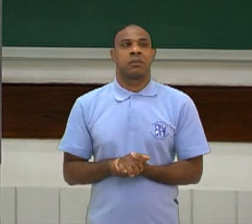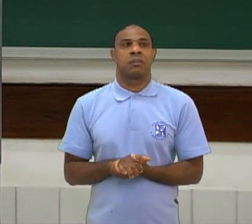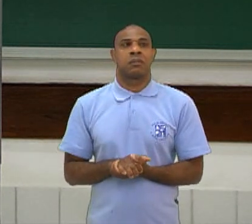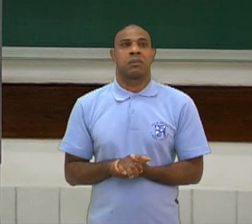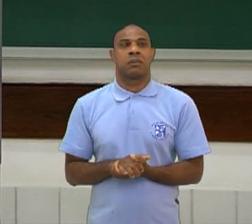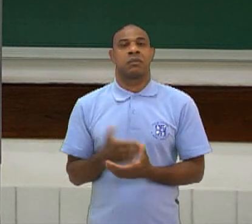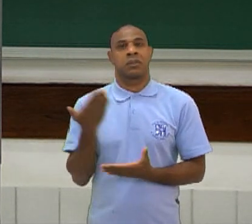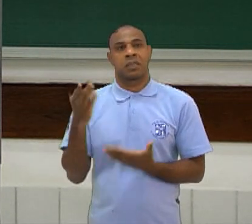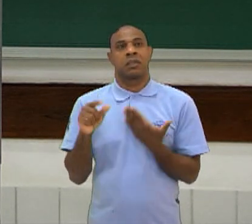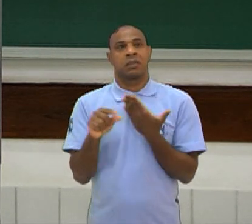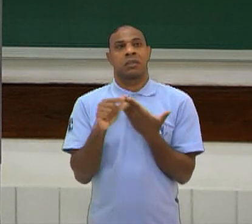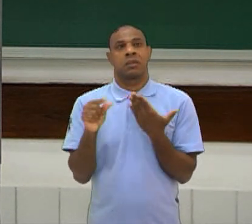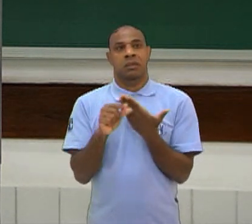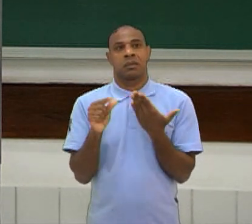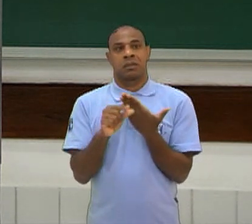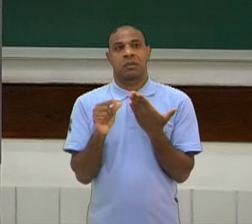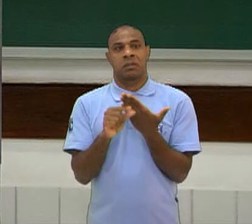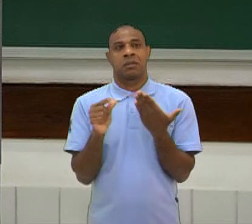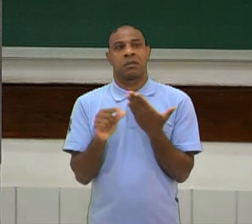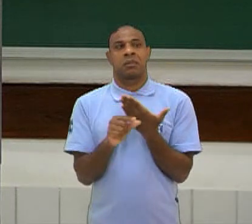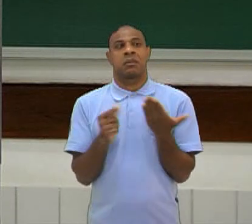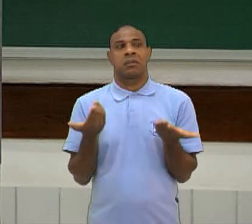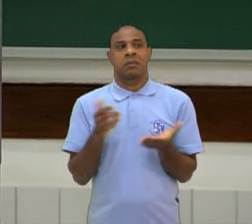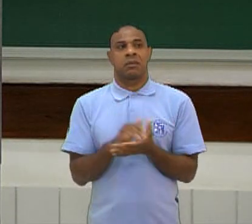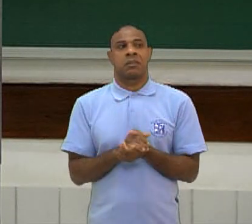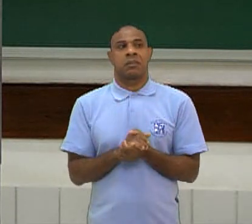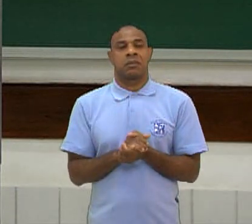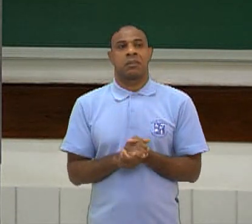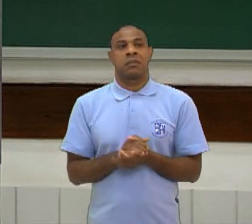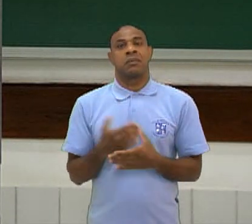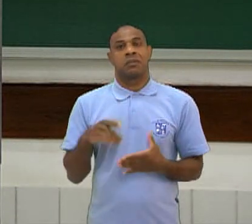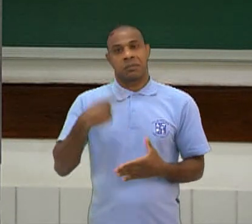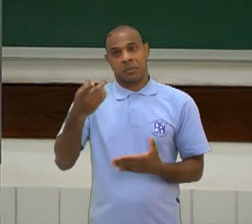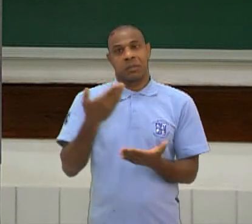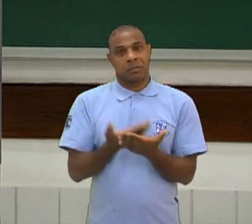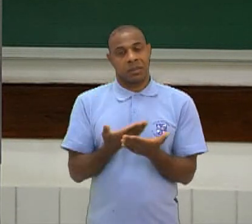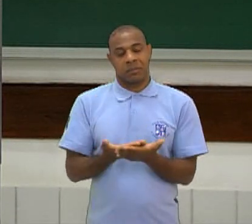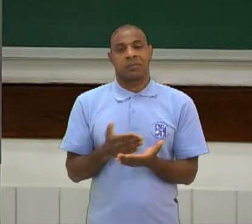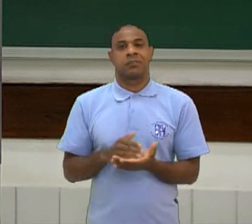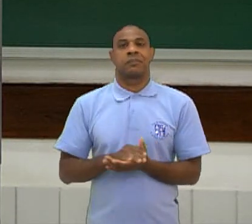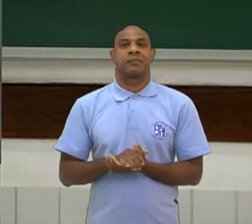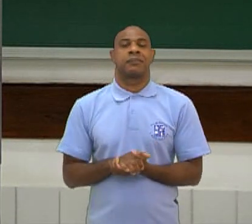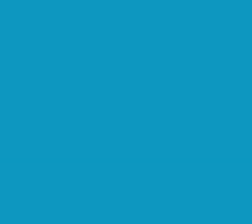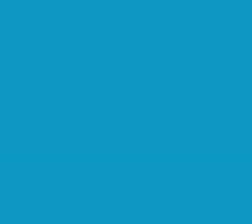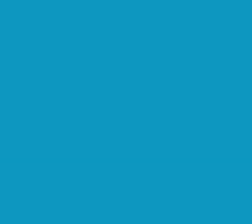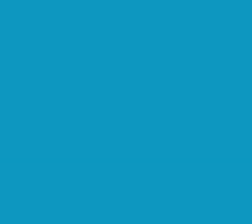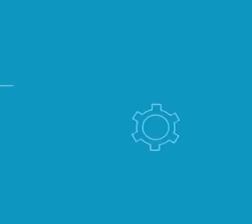nossas referências, o link das imagens e a gente se vê na próxima aula. Até lá!